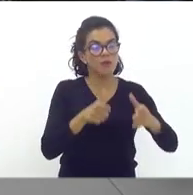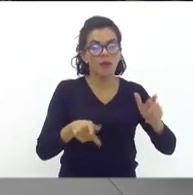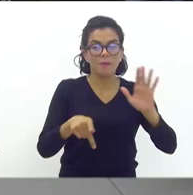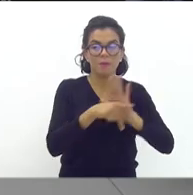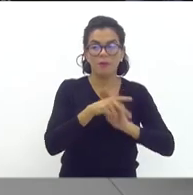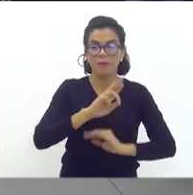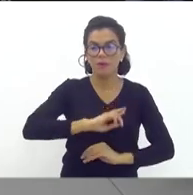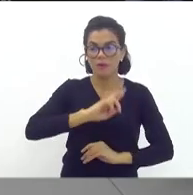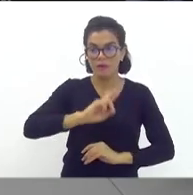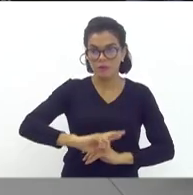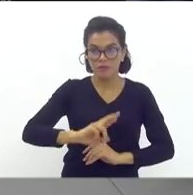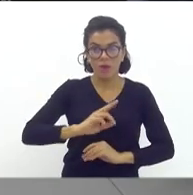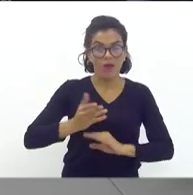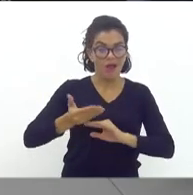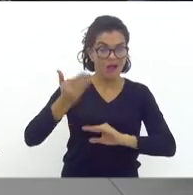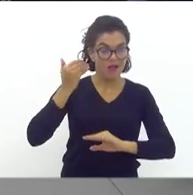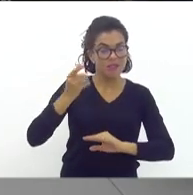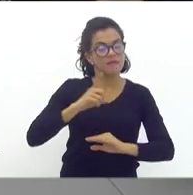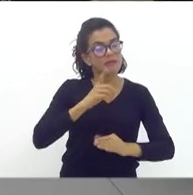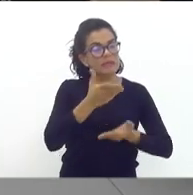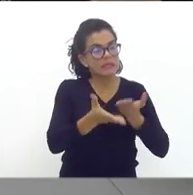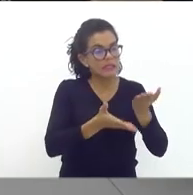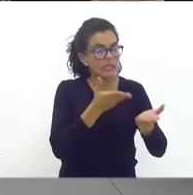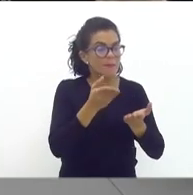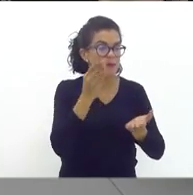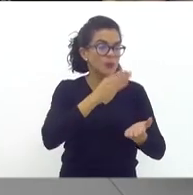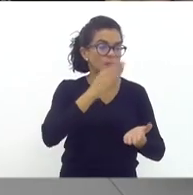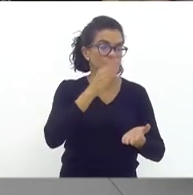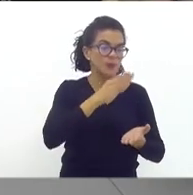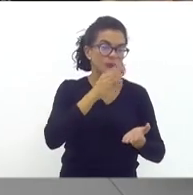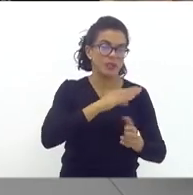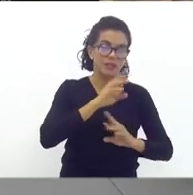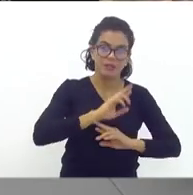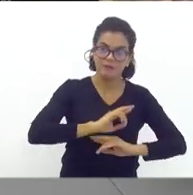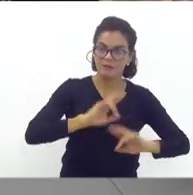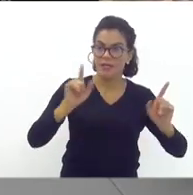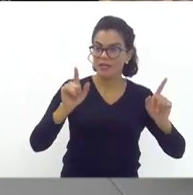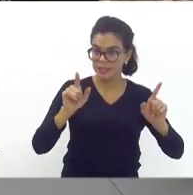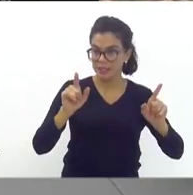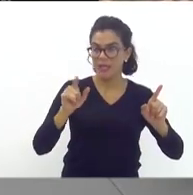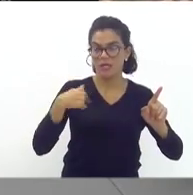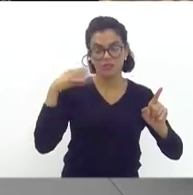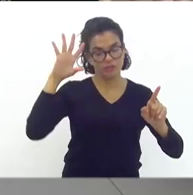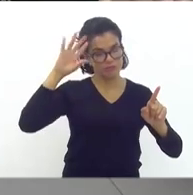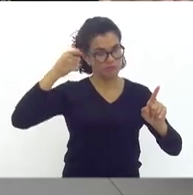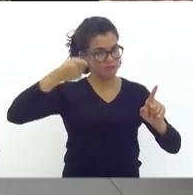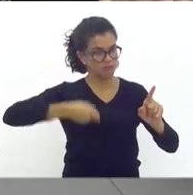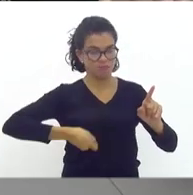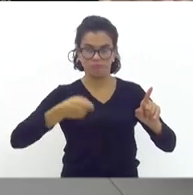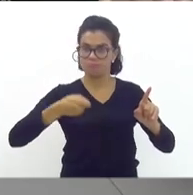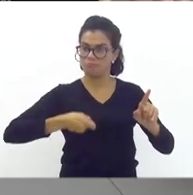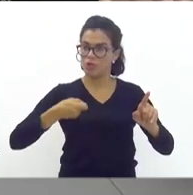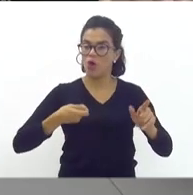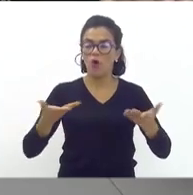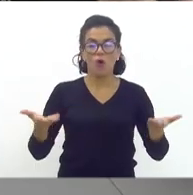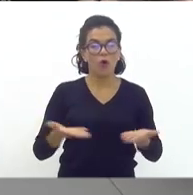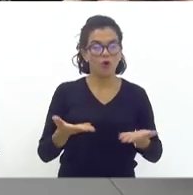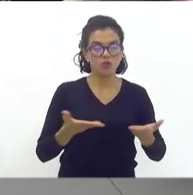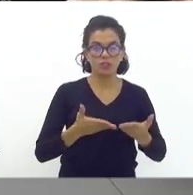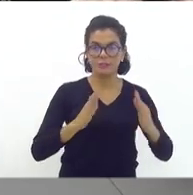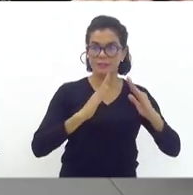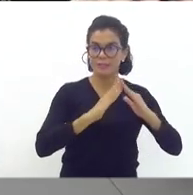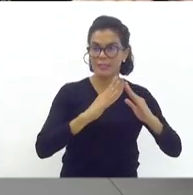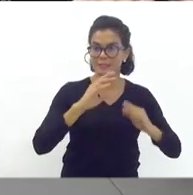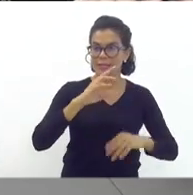tendo um tratamento diferenciado por parte das novas concessões a gente deu uma decisão cautelar e hoje os tempos religiosos